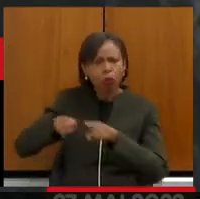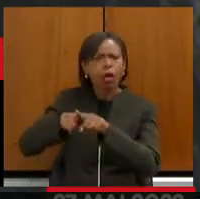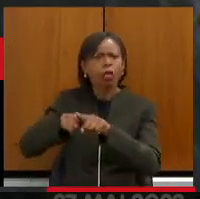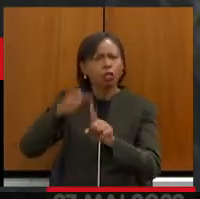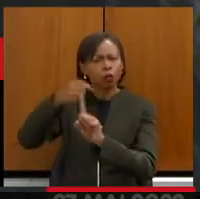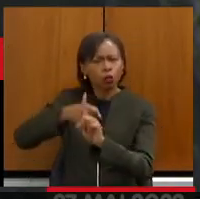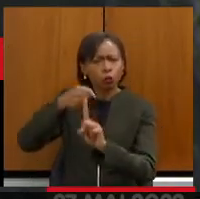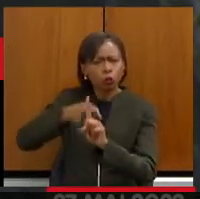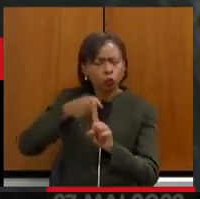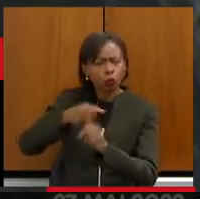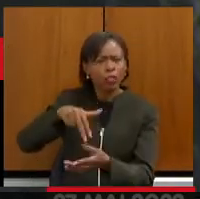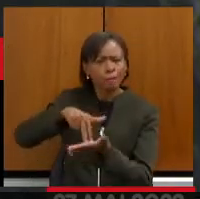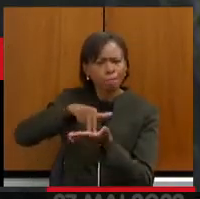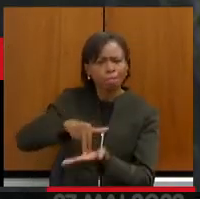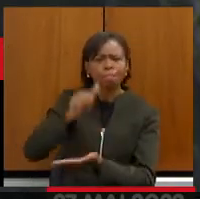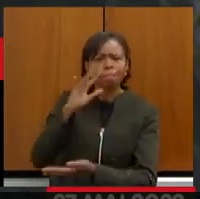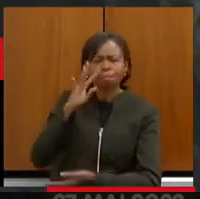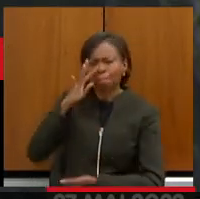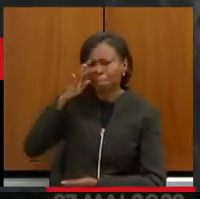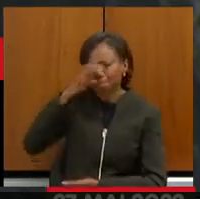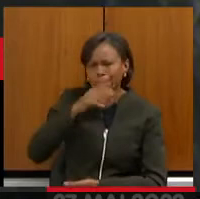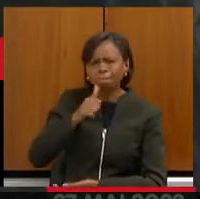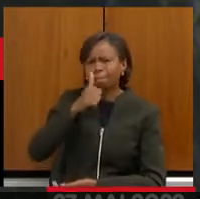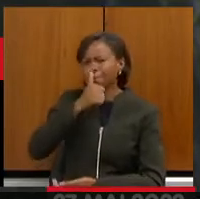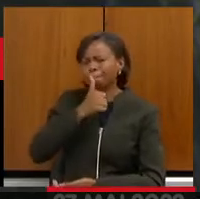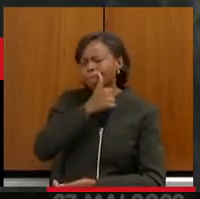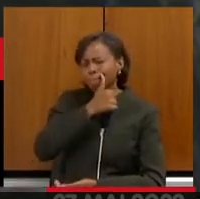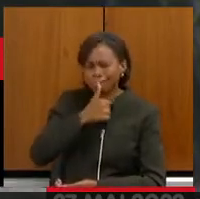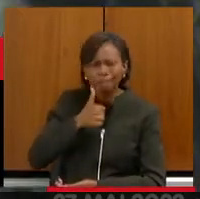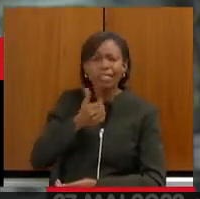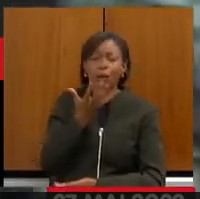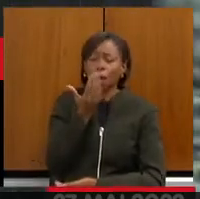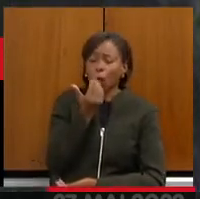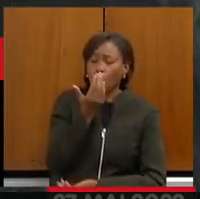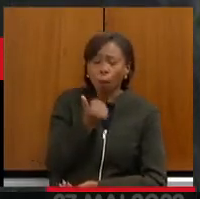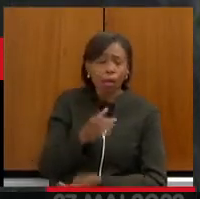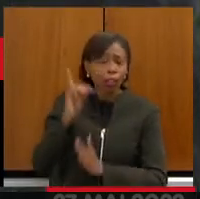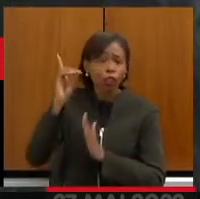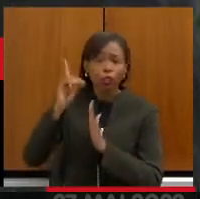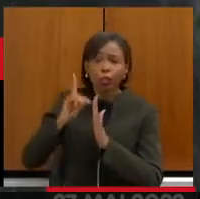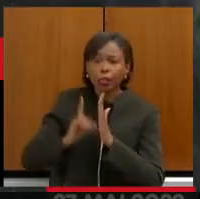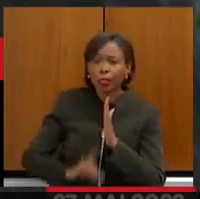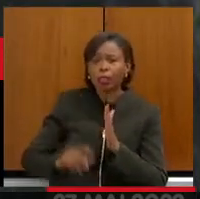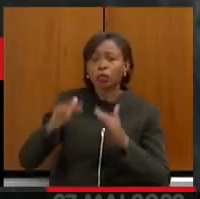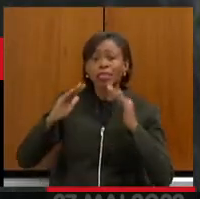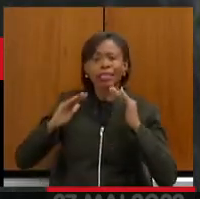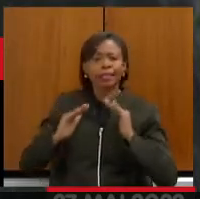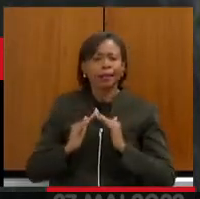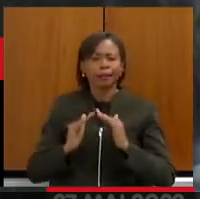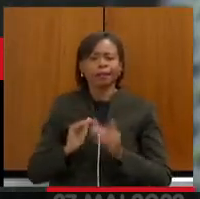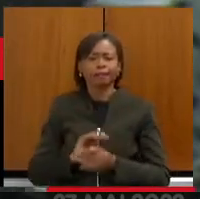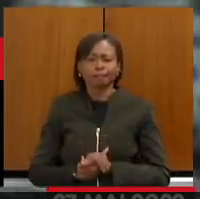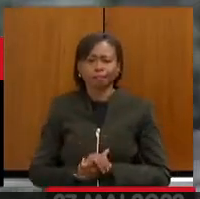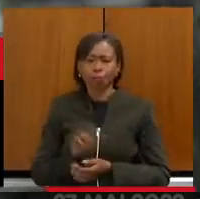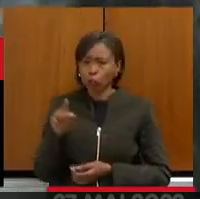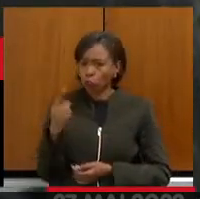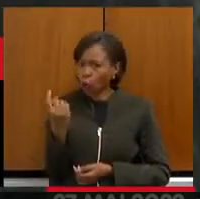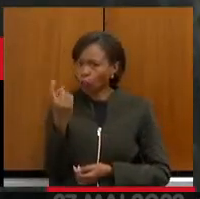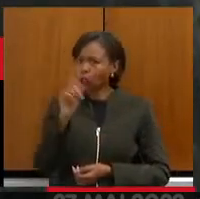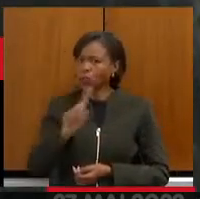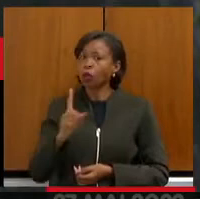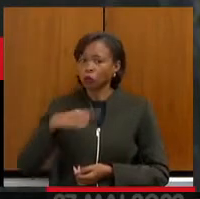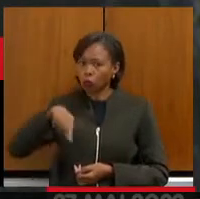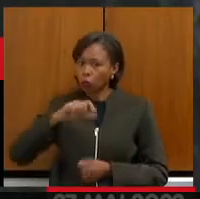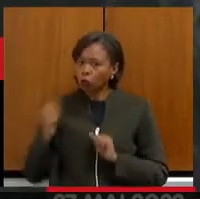pelo direito de existir de comer de ter um teto elas não estão sozinhas nós estamos juntas